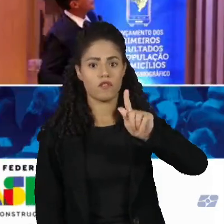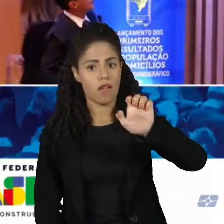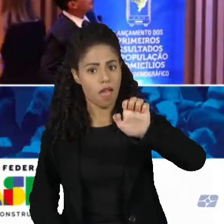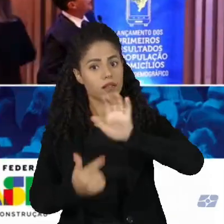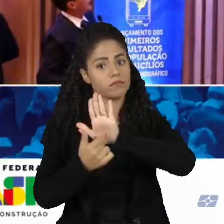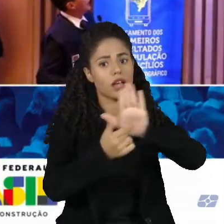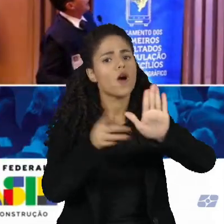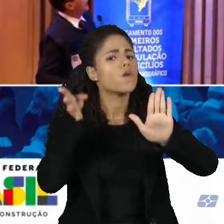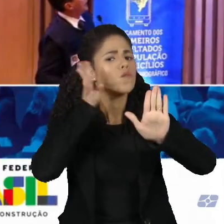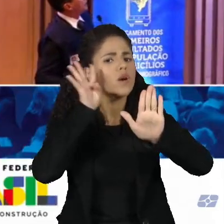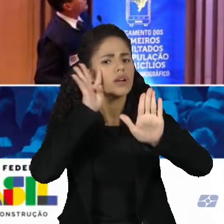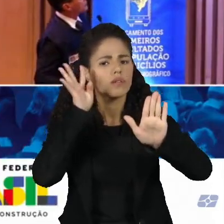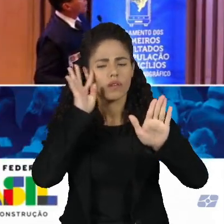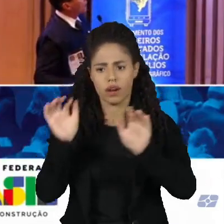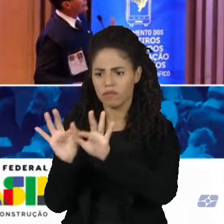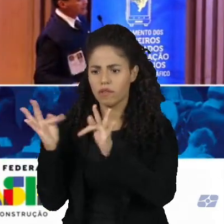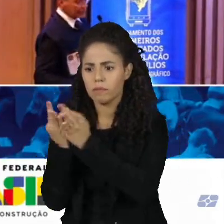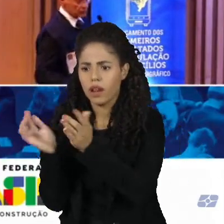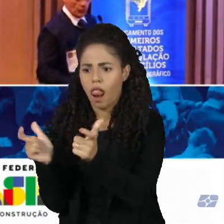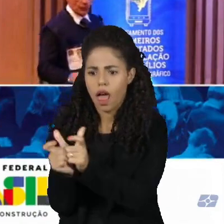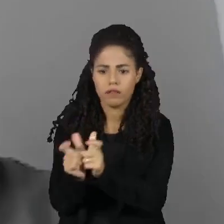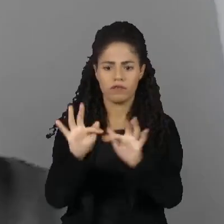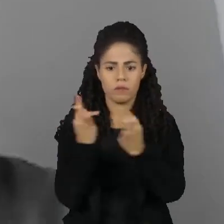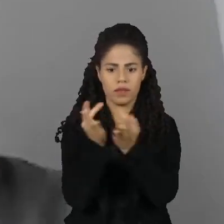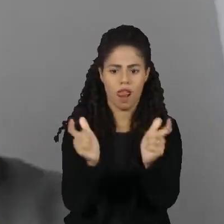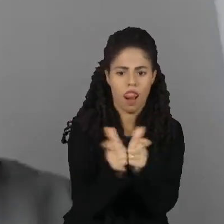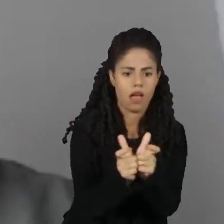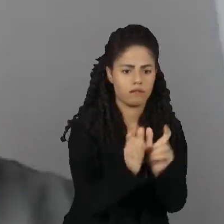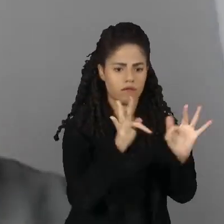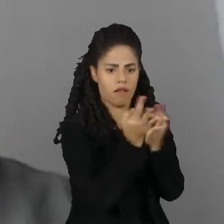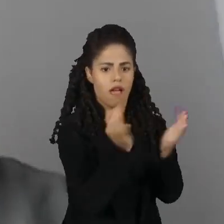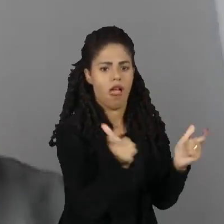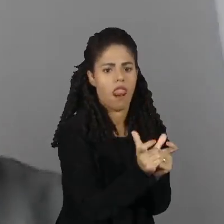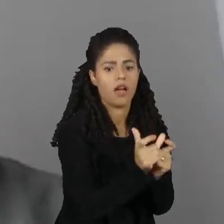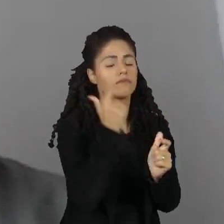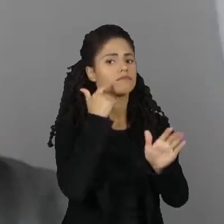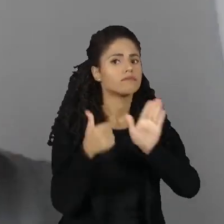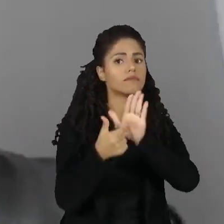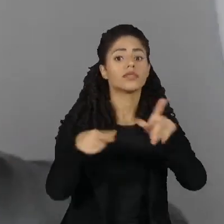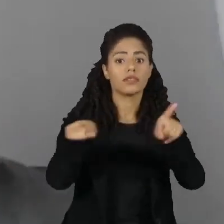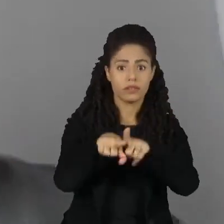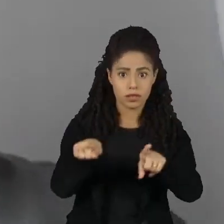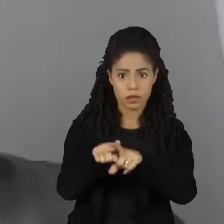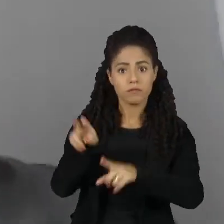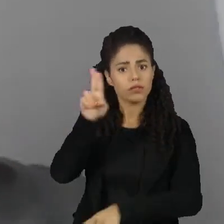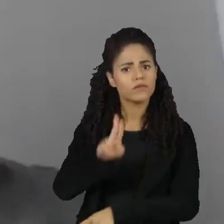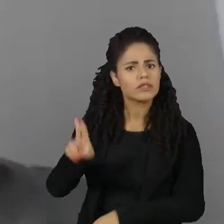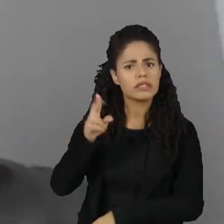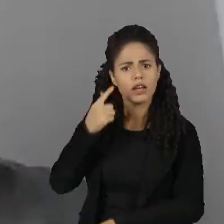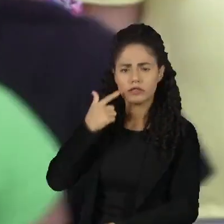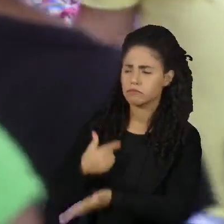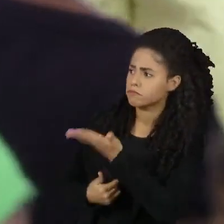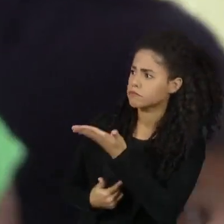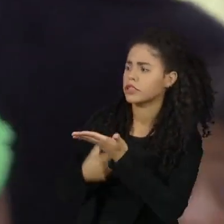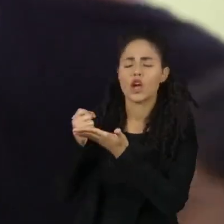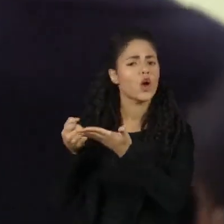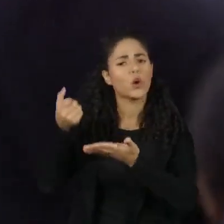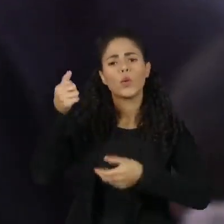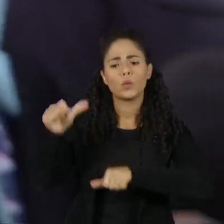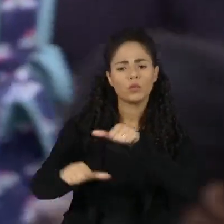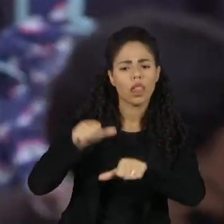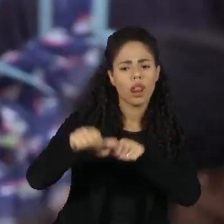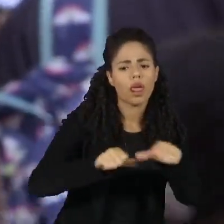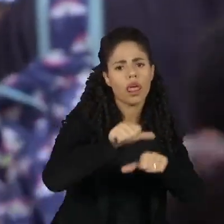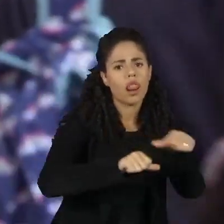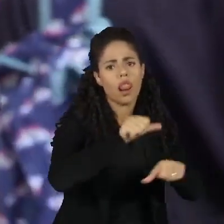quarta-feira. Famílias cada vez menores são uma tendência no Brasil. Este geógrafo da Universidade de São Paulo explica que as mudanças econômicas